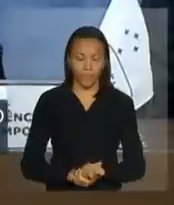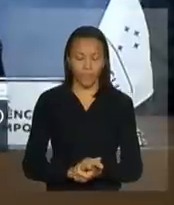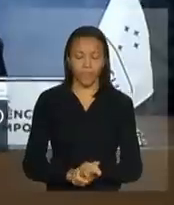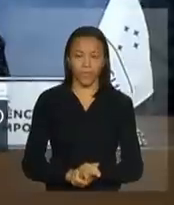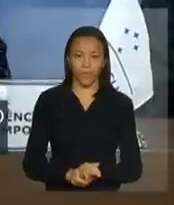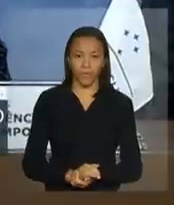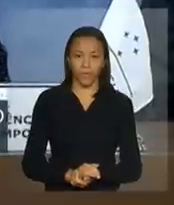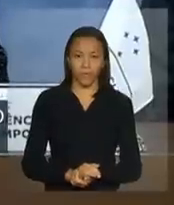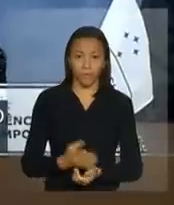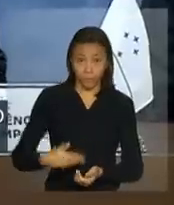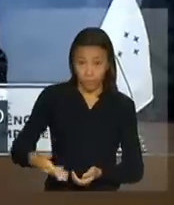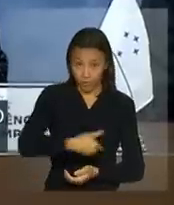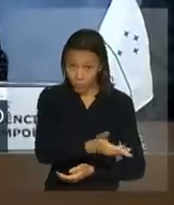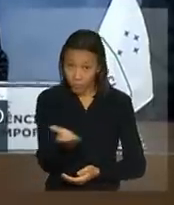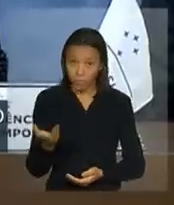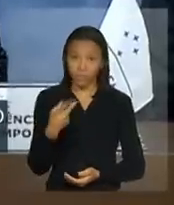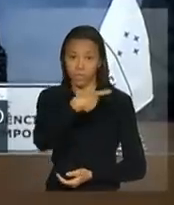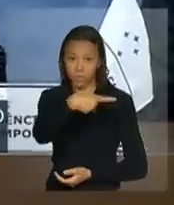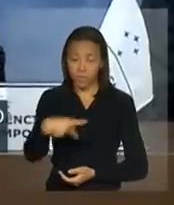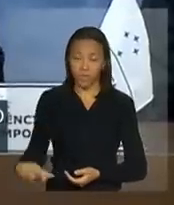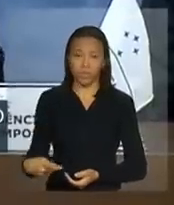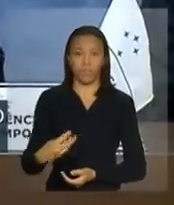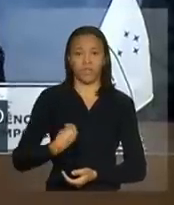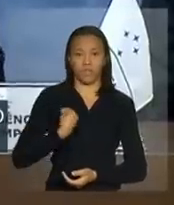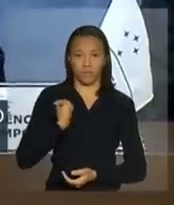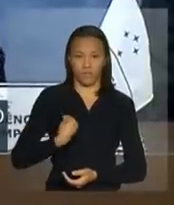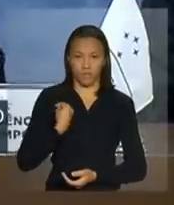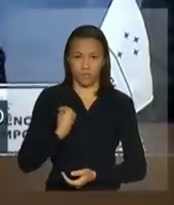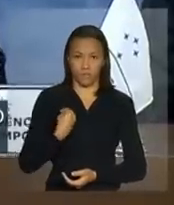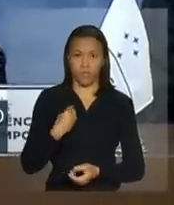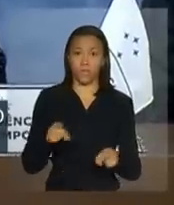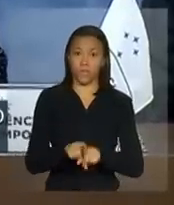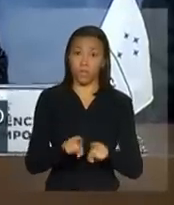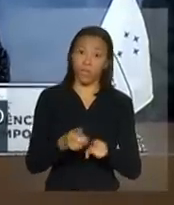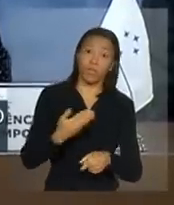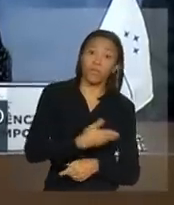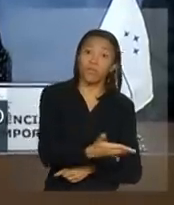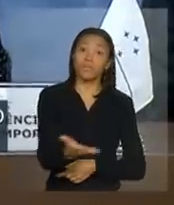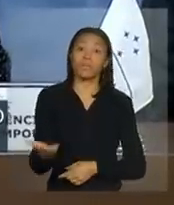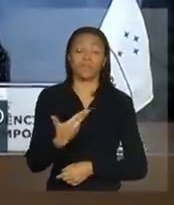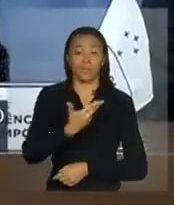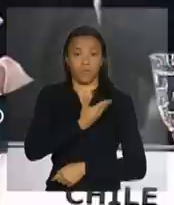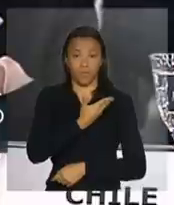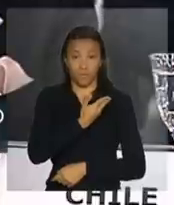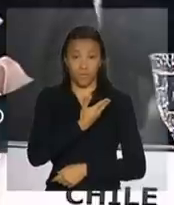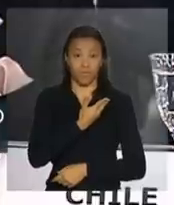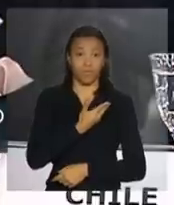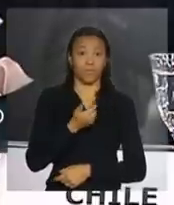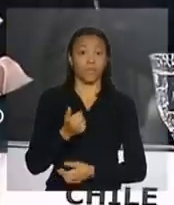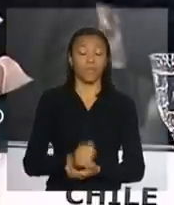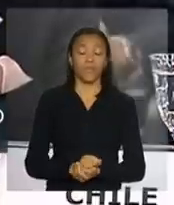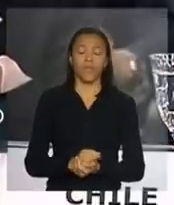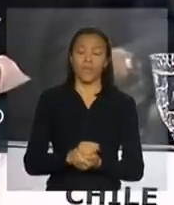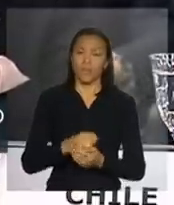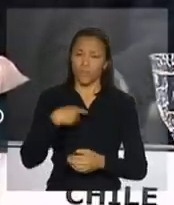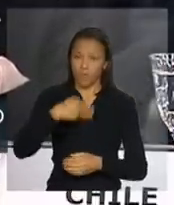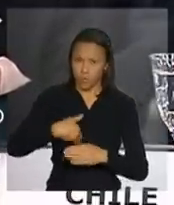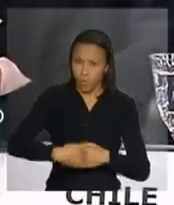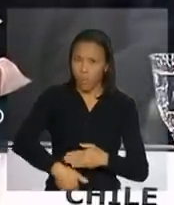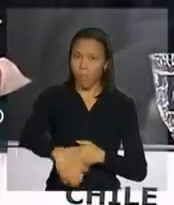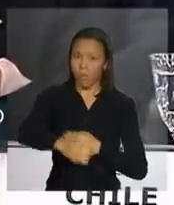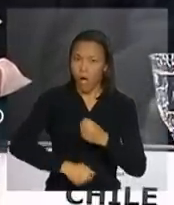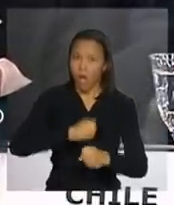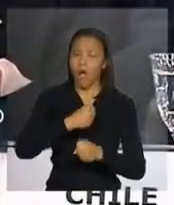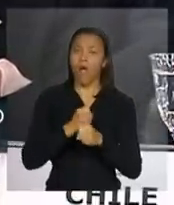Caros presidentes, caros amigos e amigas, os próximos anos